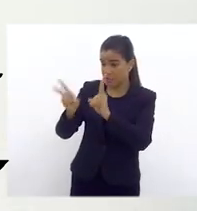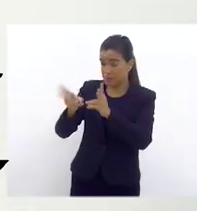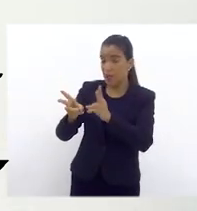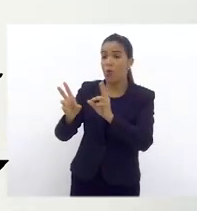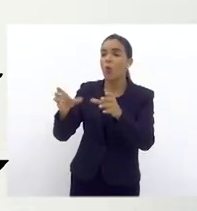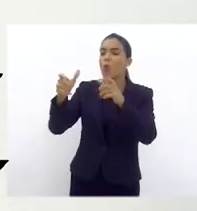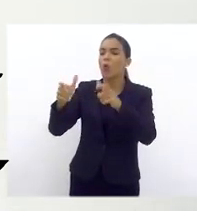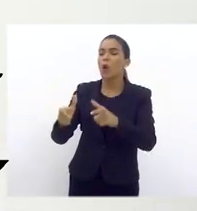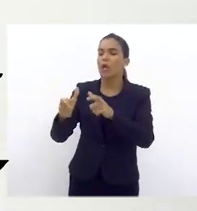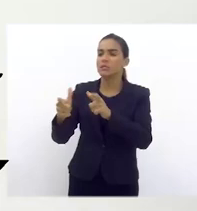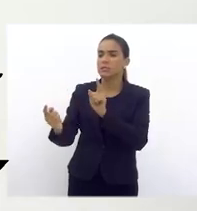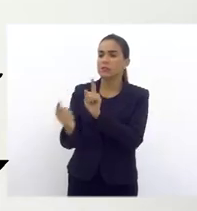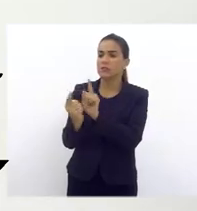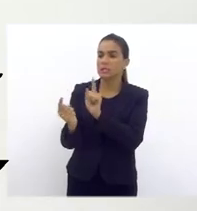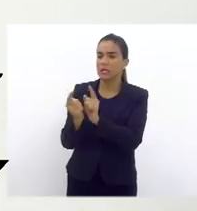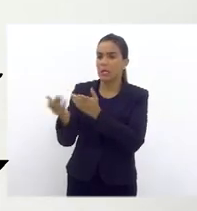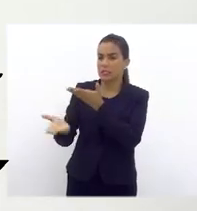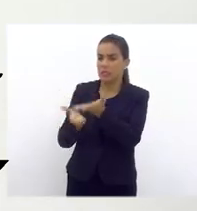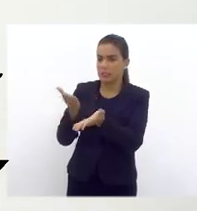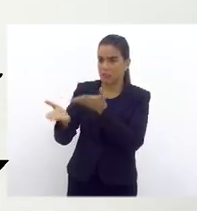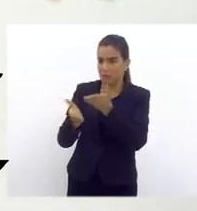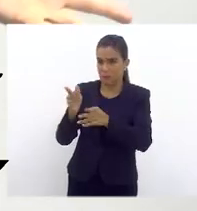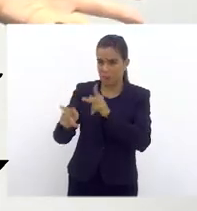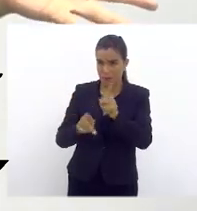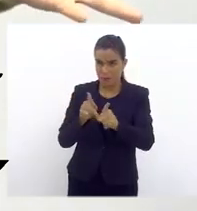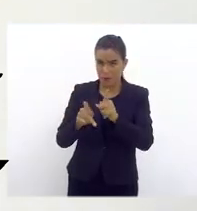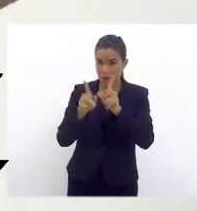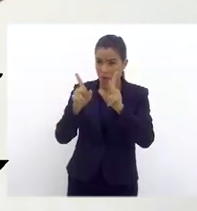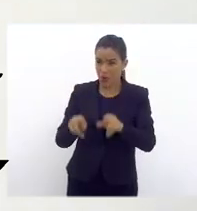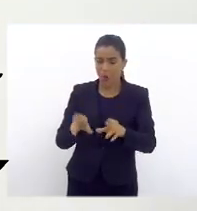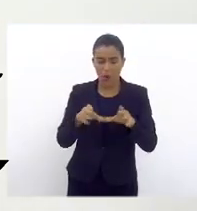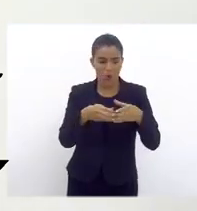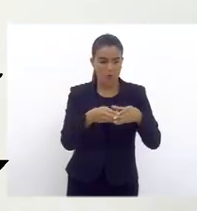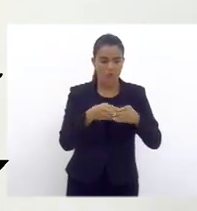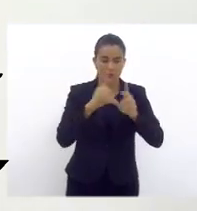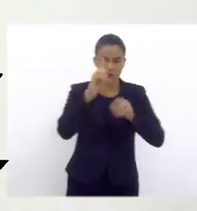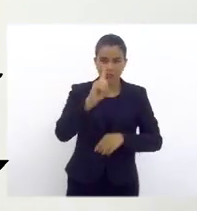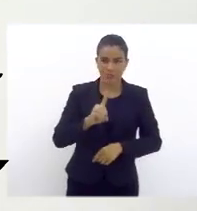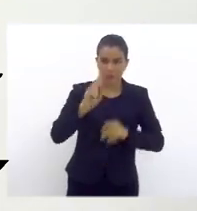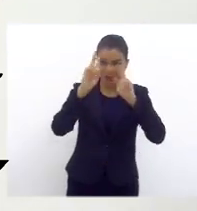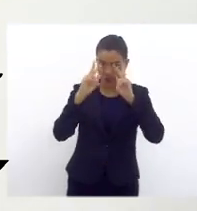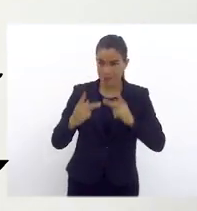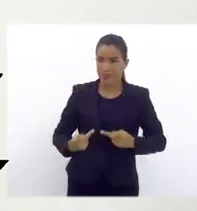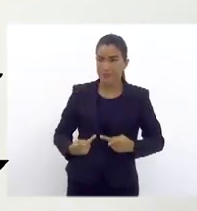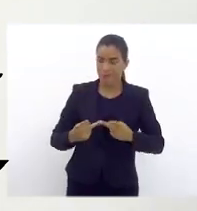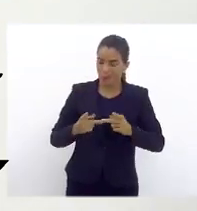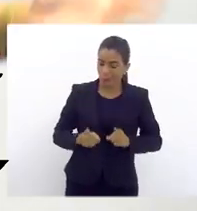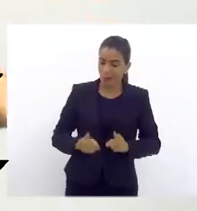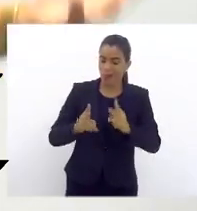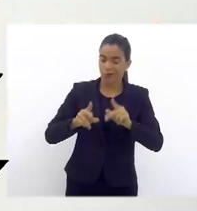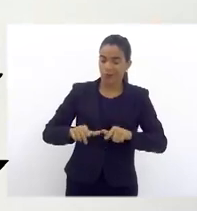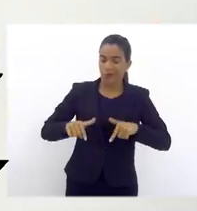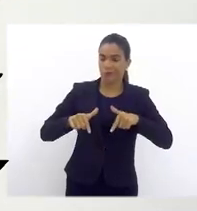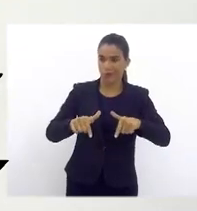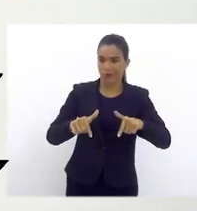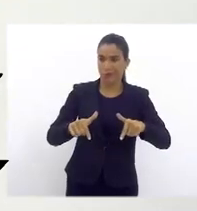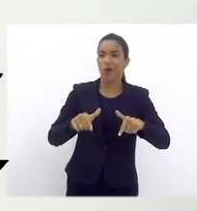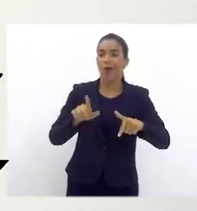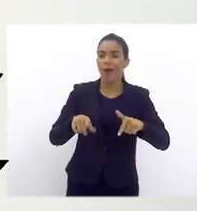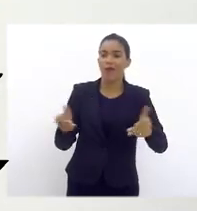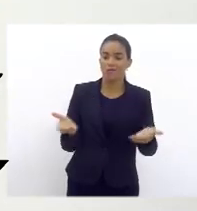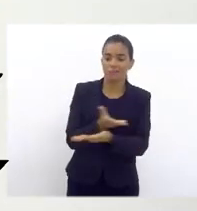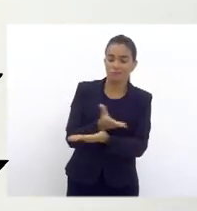atendimento para essas populações assim como a comissão de direitos humanos em algum momento aí continuar atuando né como um canal é